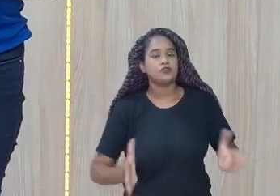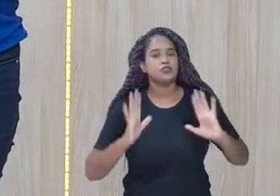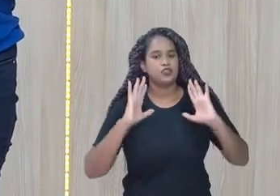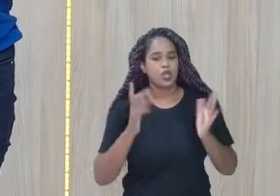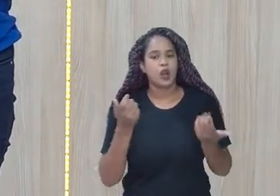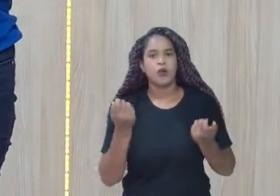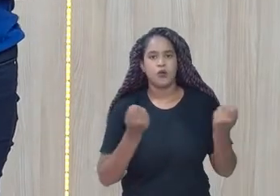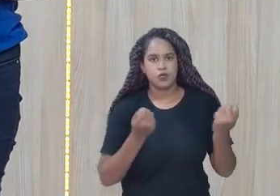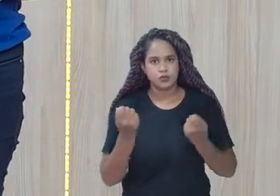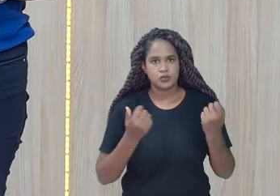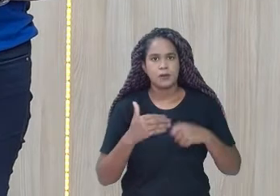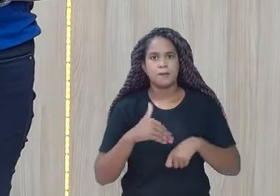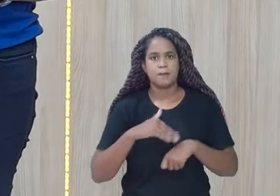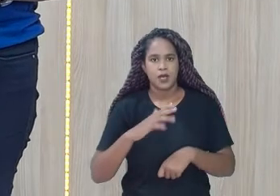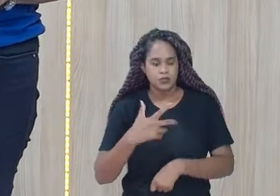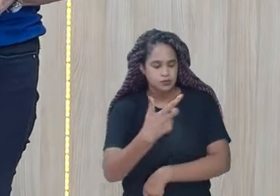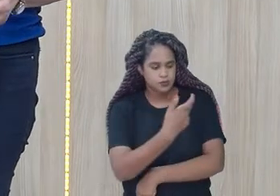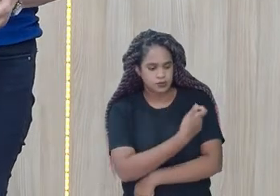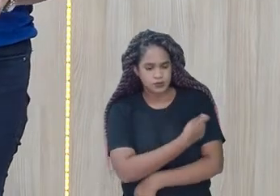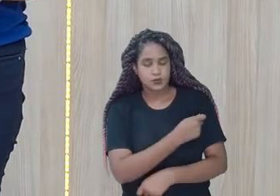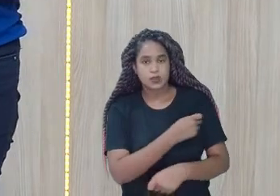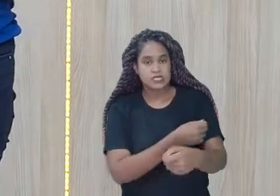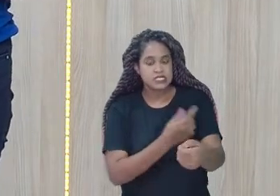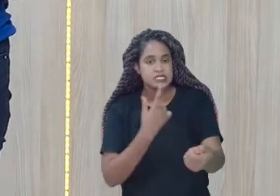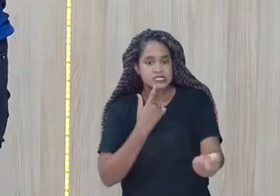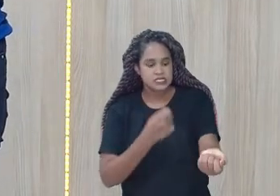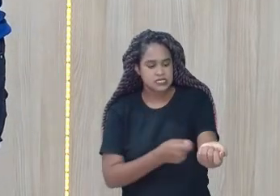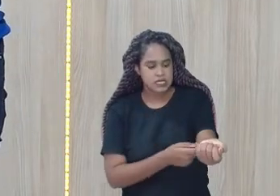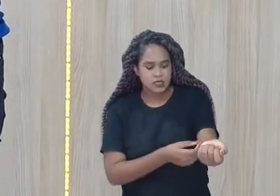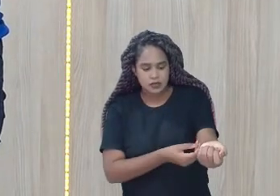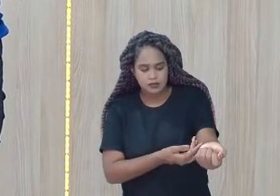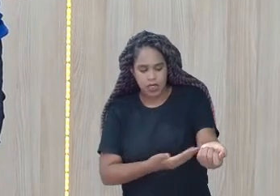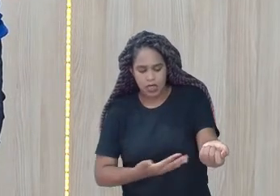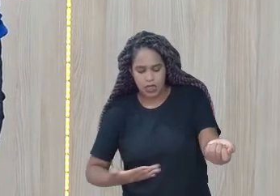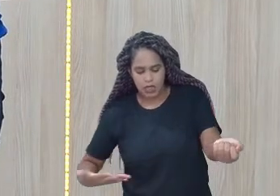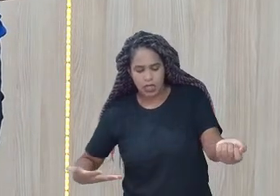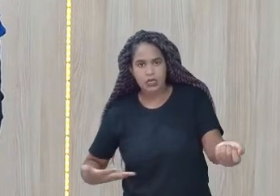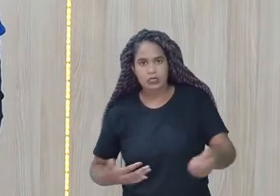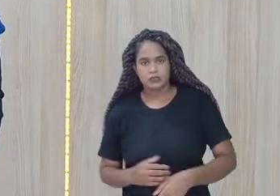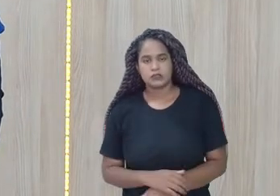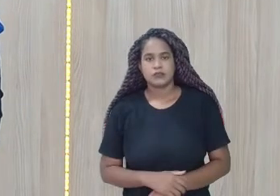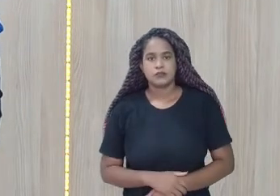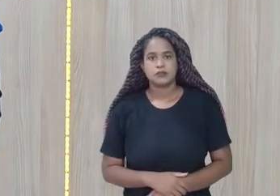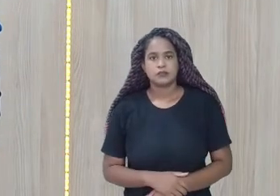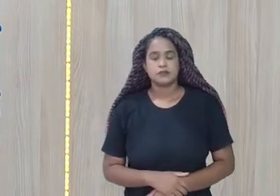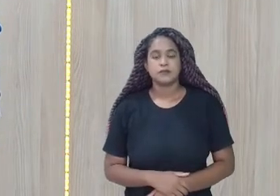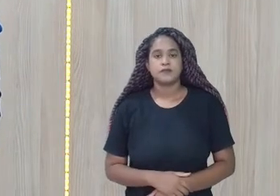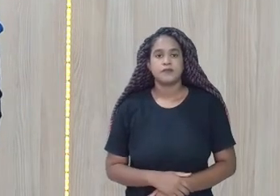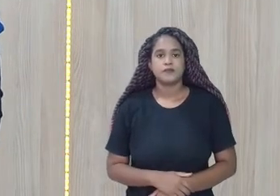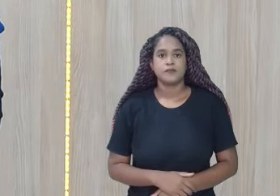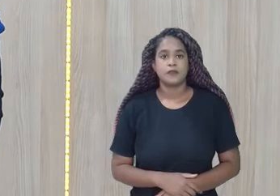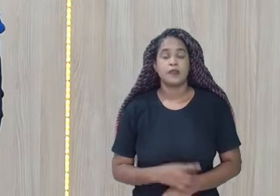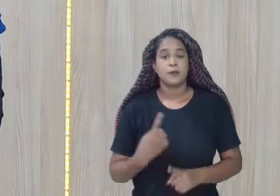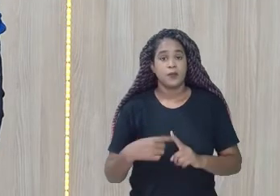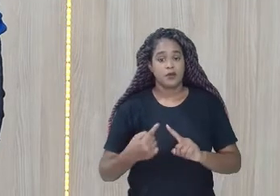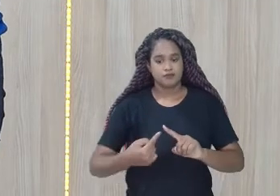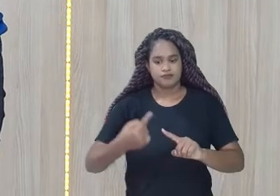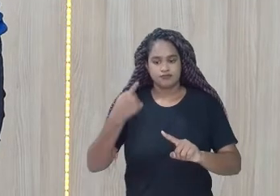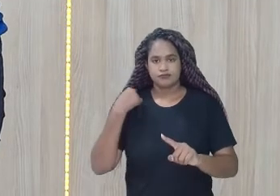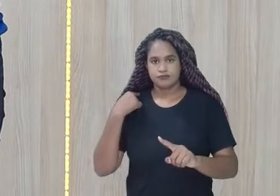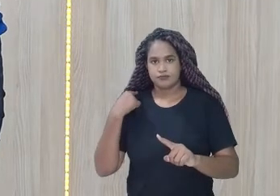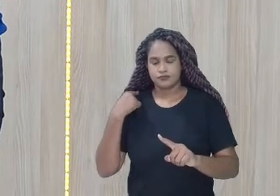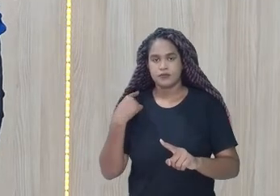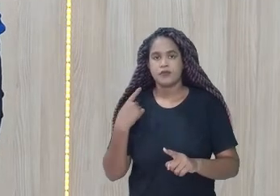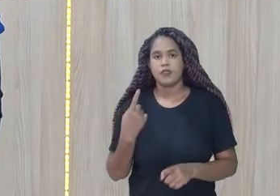controle maior na transfusão de sangue para que não ocorra a contaminação. Nos anos 80, quando o vírus realmente